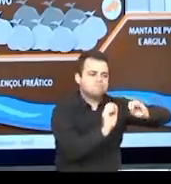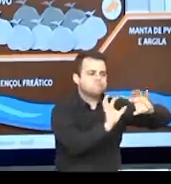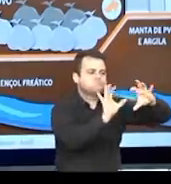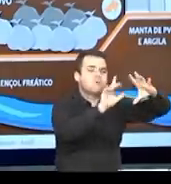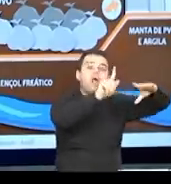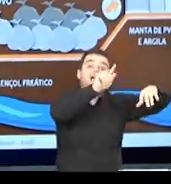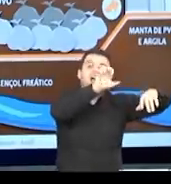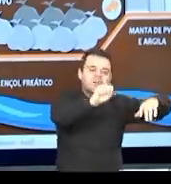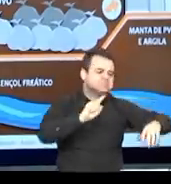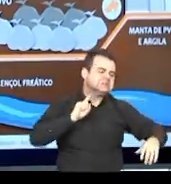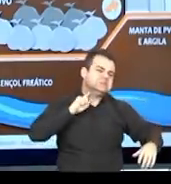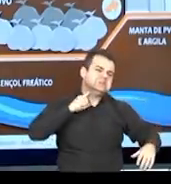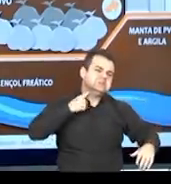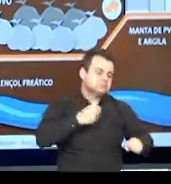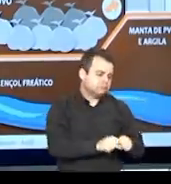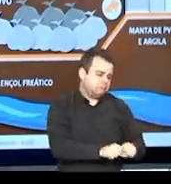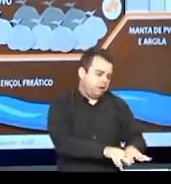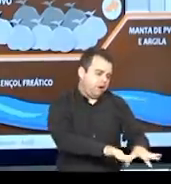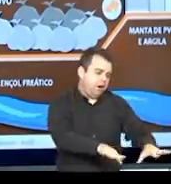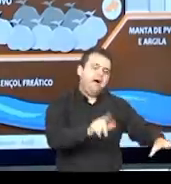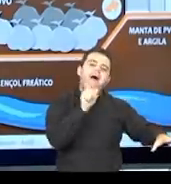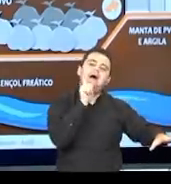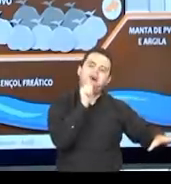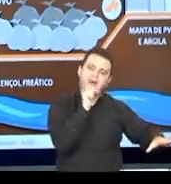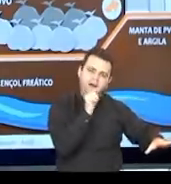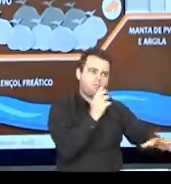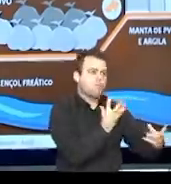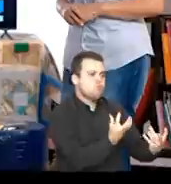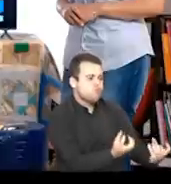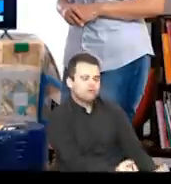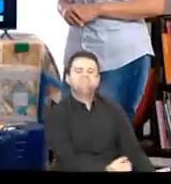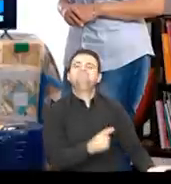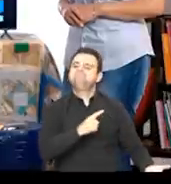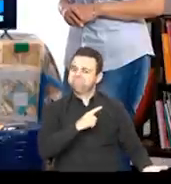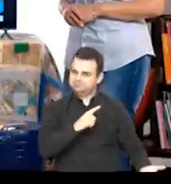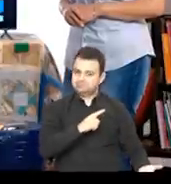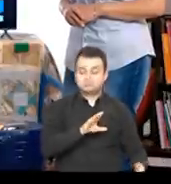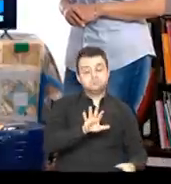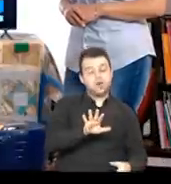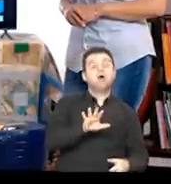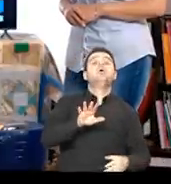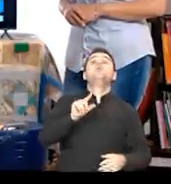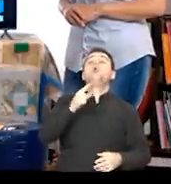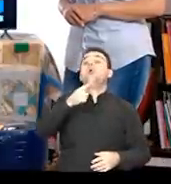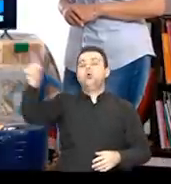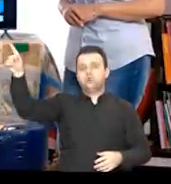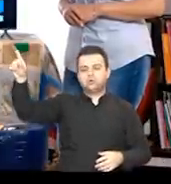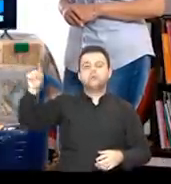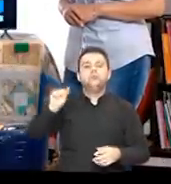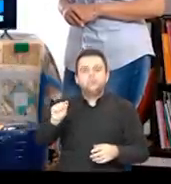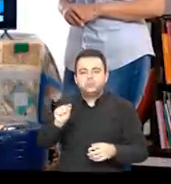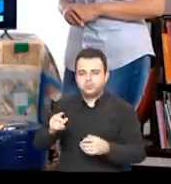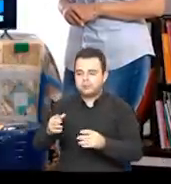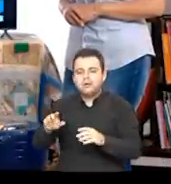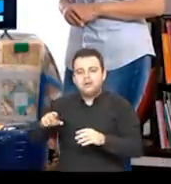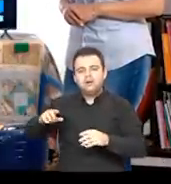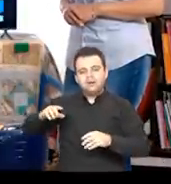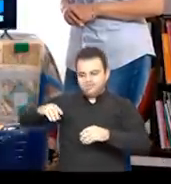contaminando o solo e contaminam os lençóis freáticos também. Diferente do aterro sanitário, que ele